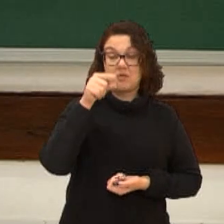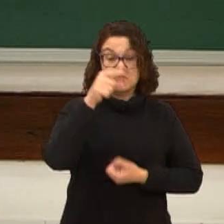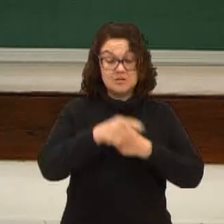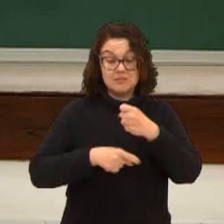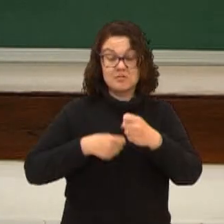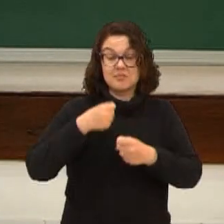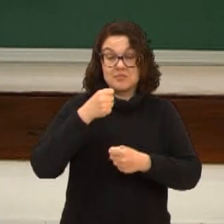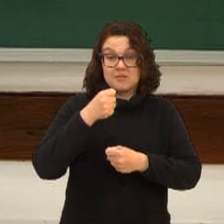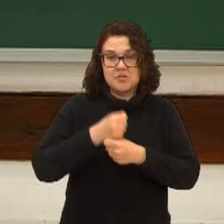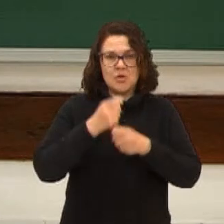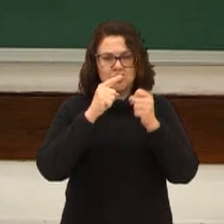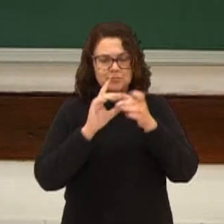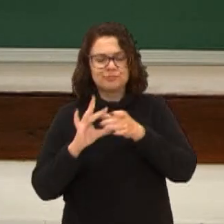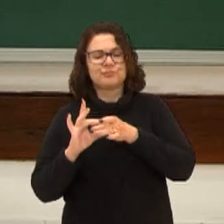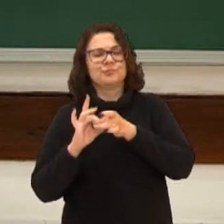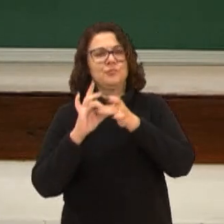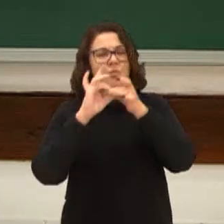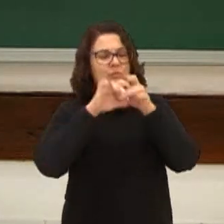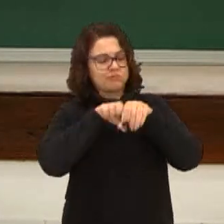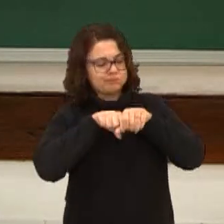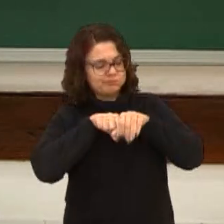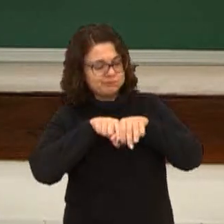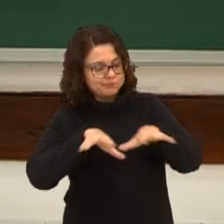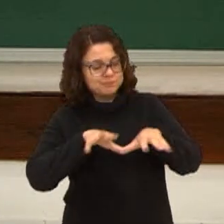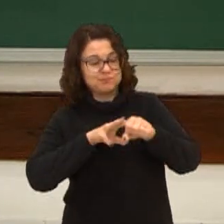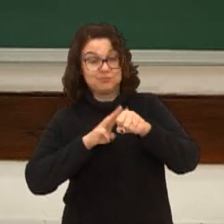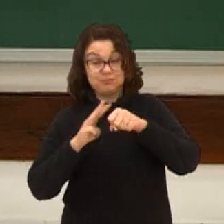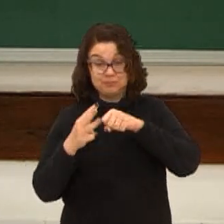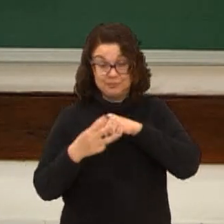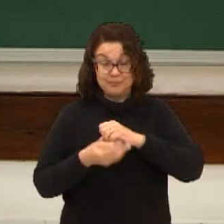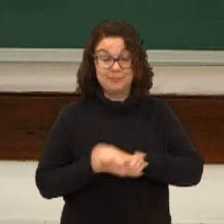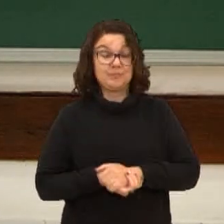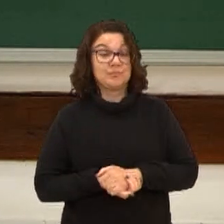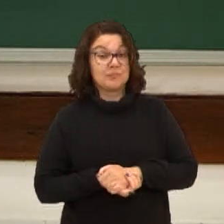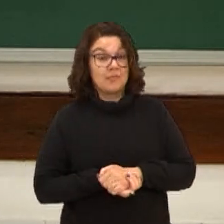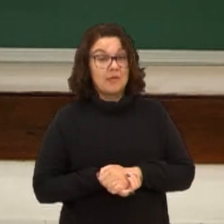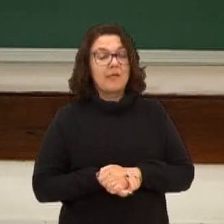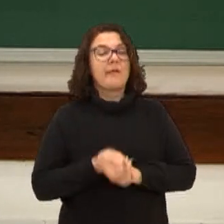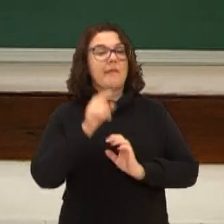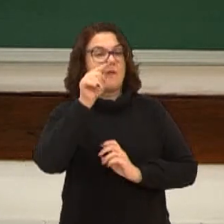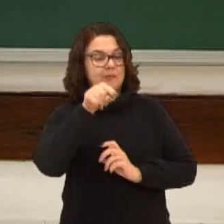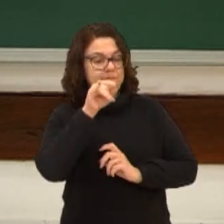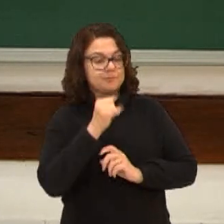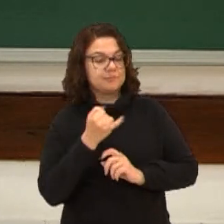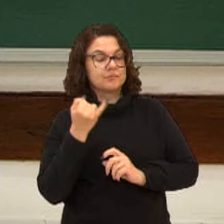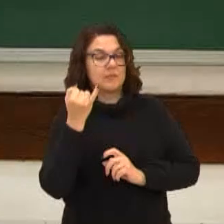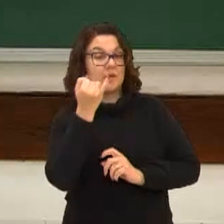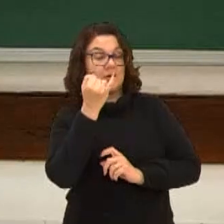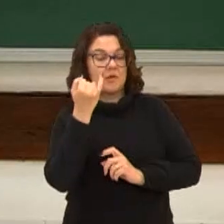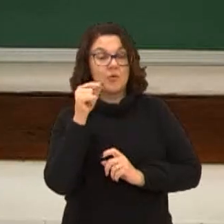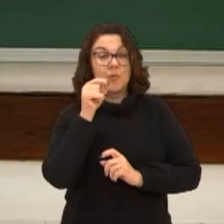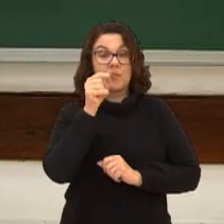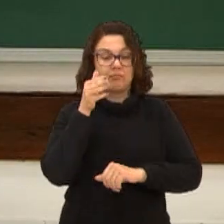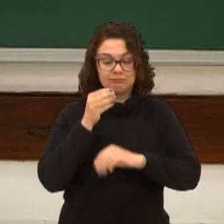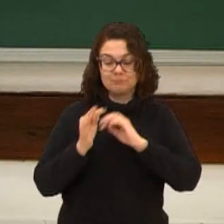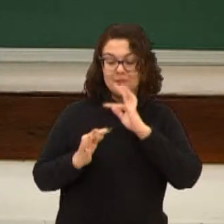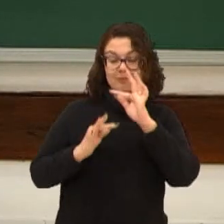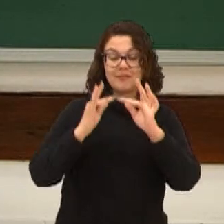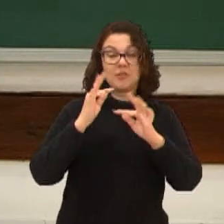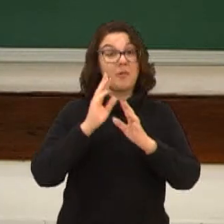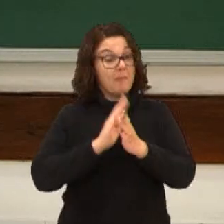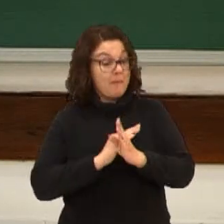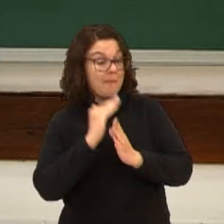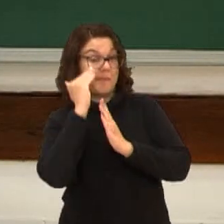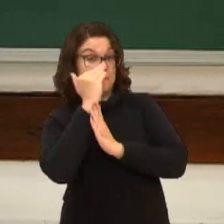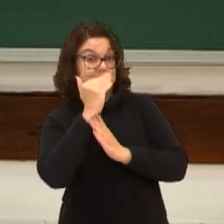ano, com todo o contexto que estamos passando, vivendo, tão importante se tornou a tecnologia, mais